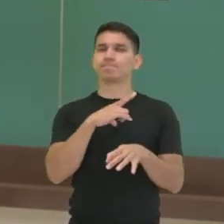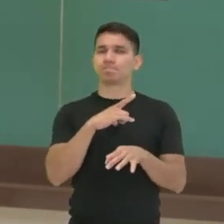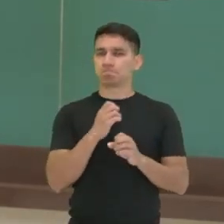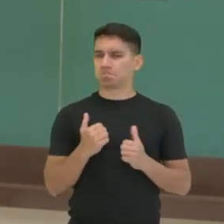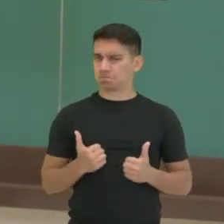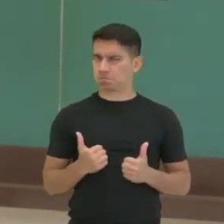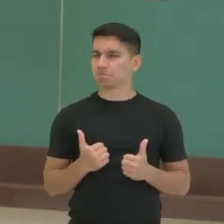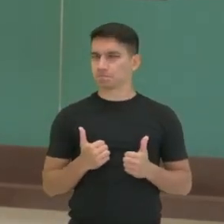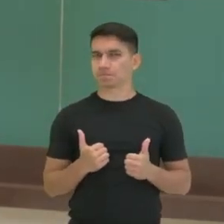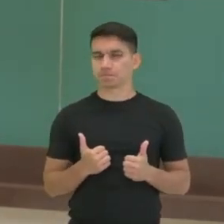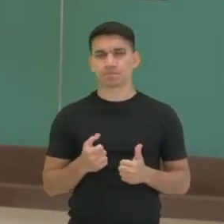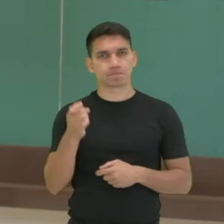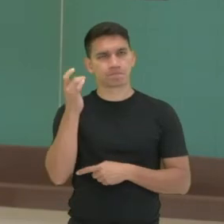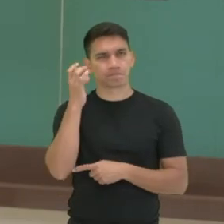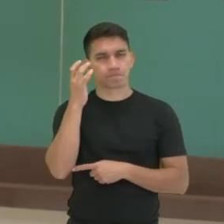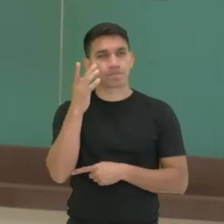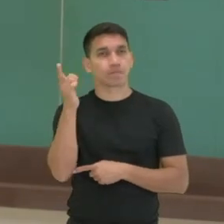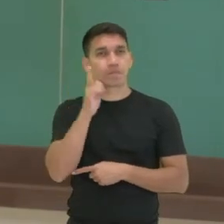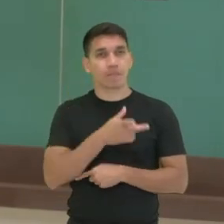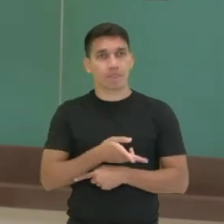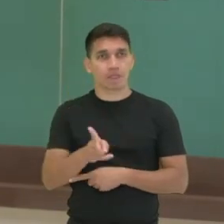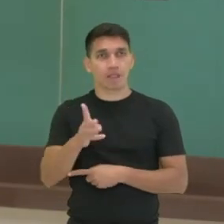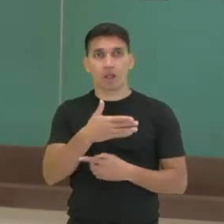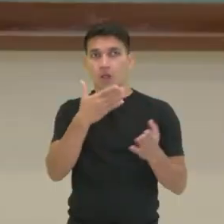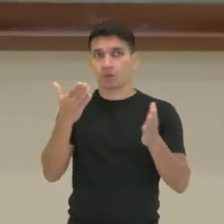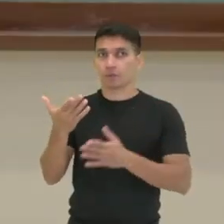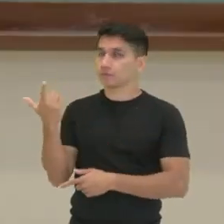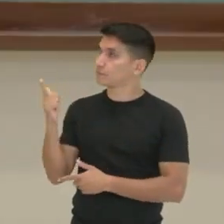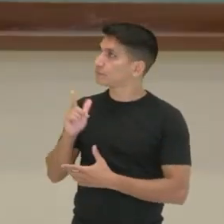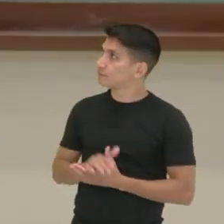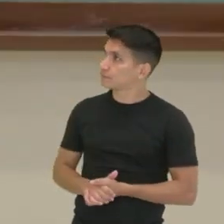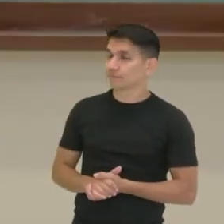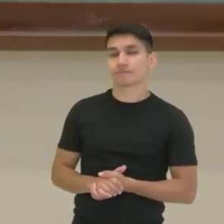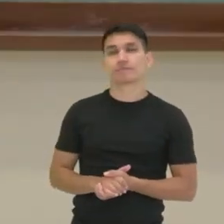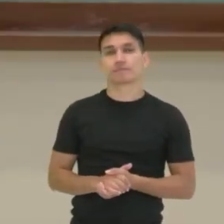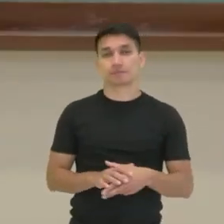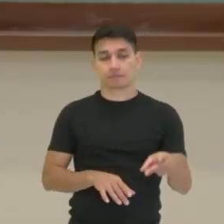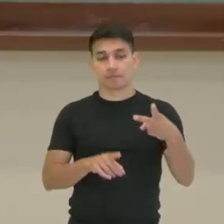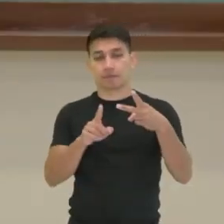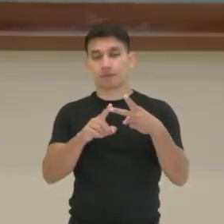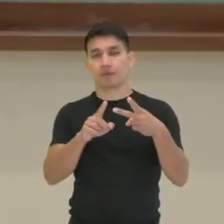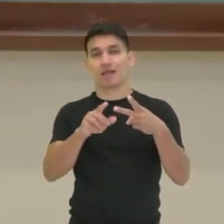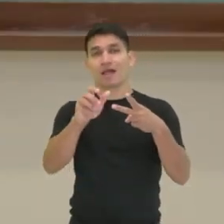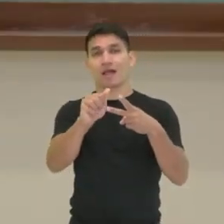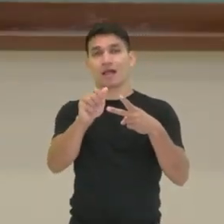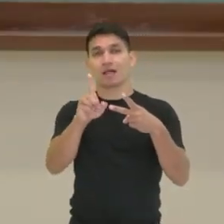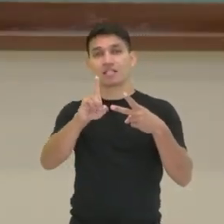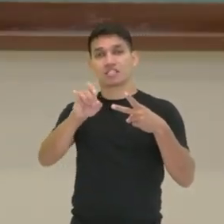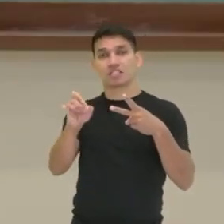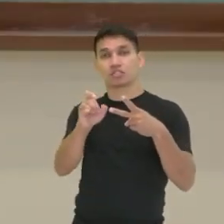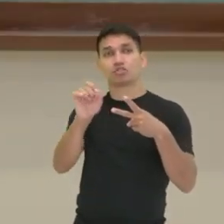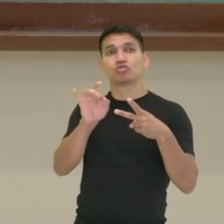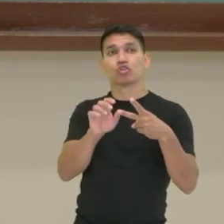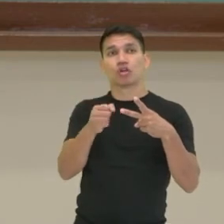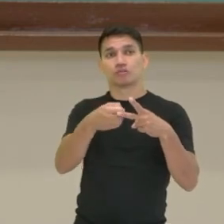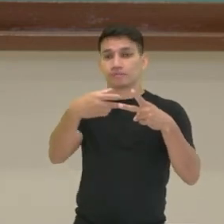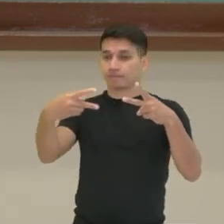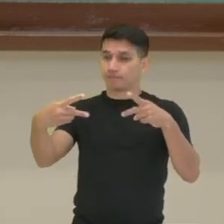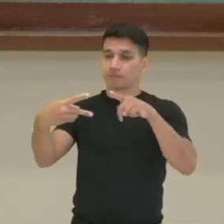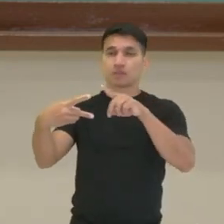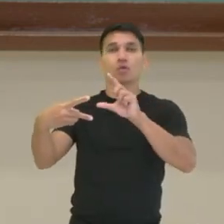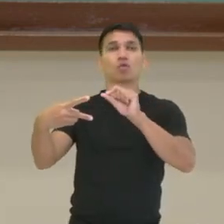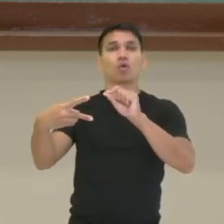Tranquilo? Belezinha? Vamos lá, então, para a próxima. Já as adjetivas, nós temos apenas duas